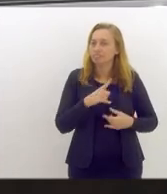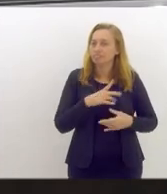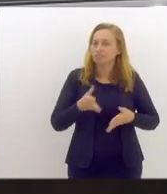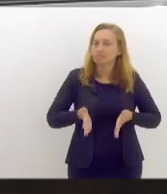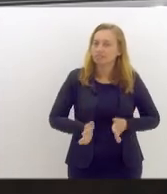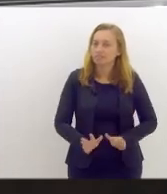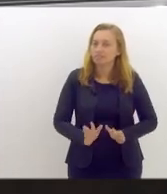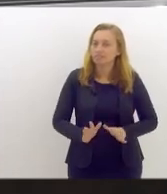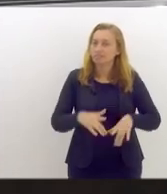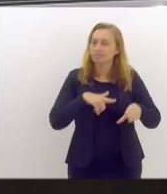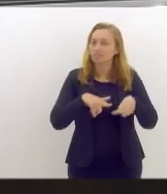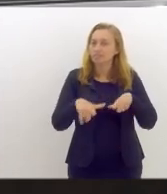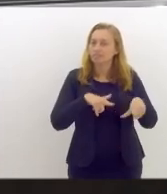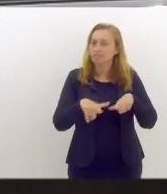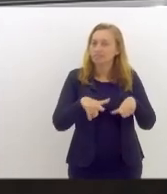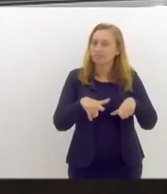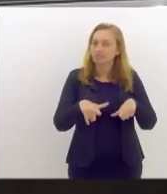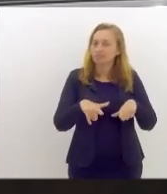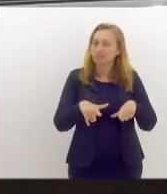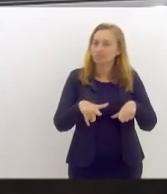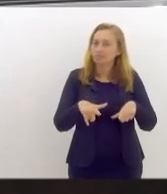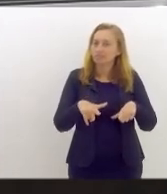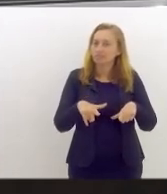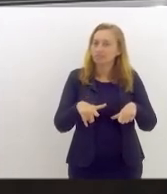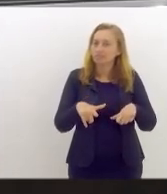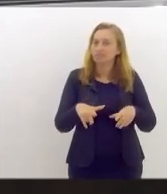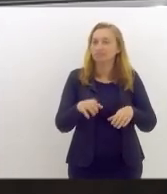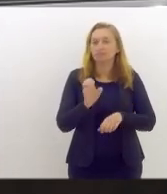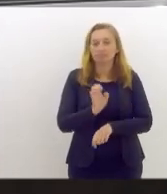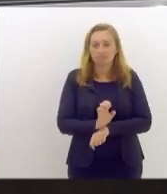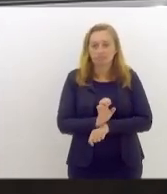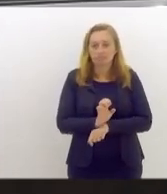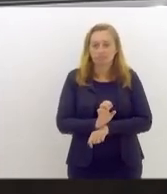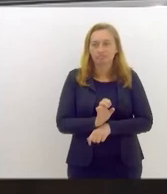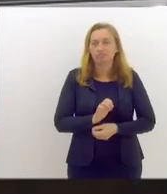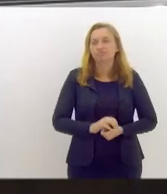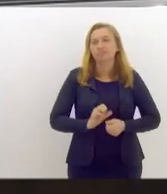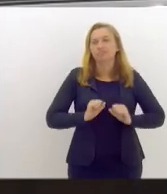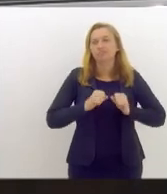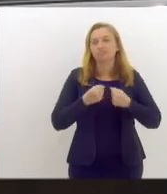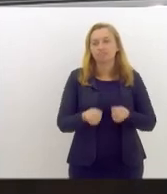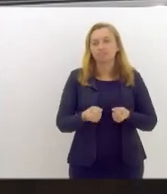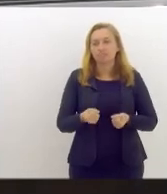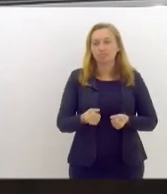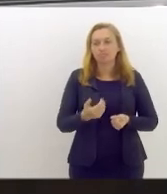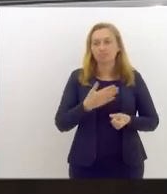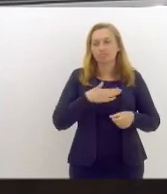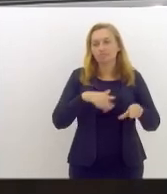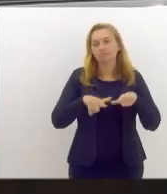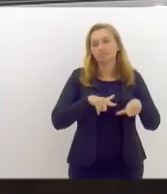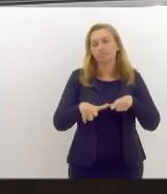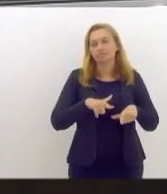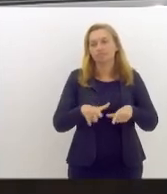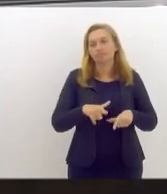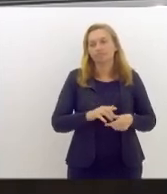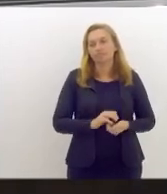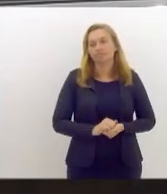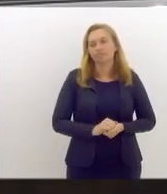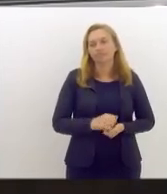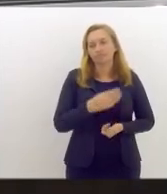e trabalhado nesse estado né ao qual me dedico no serviço público acerca de